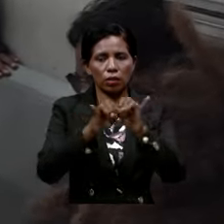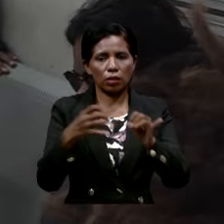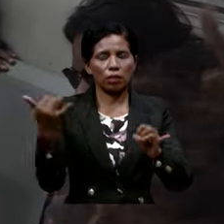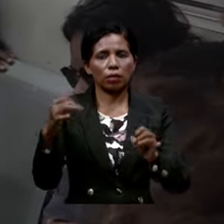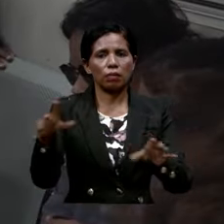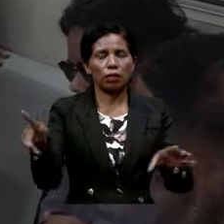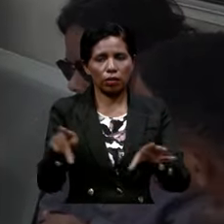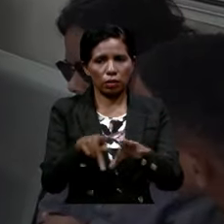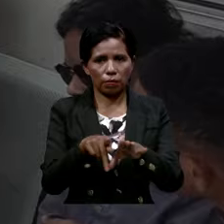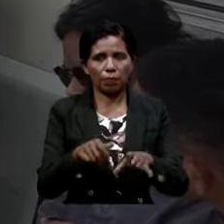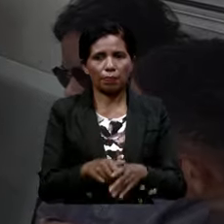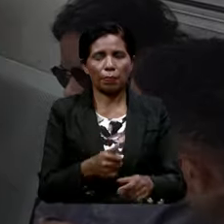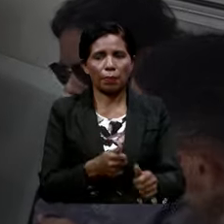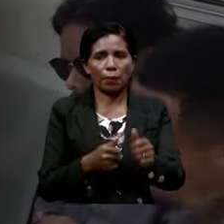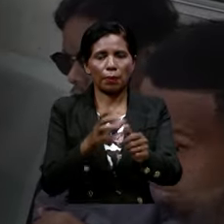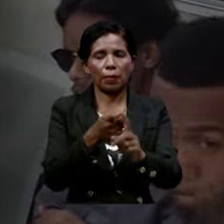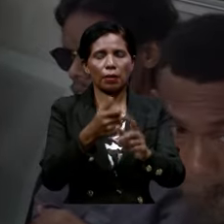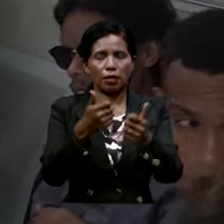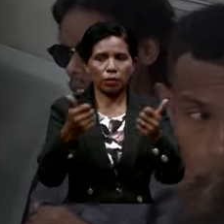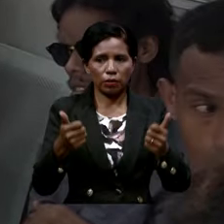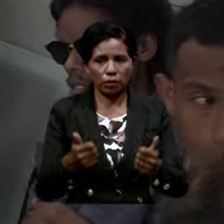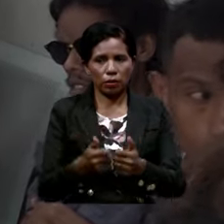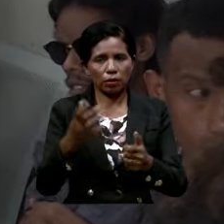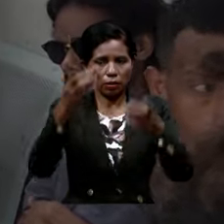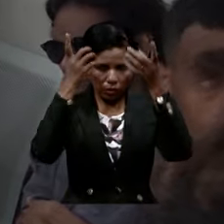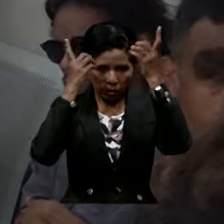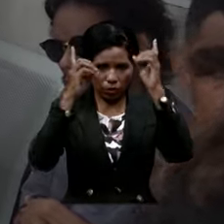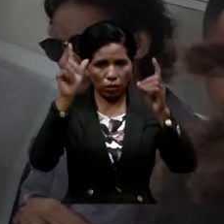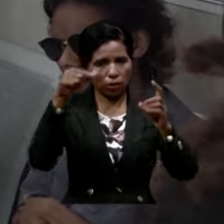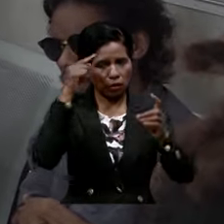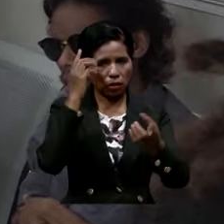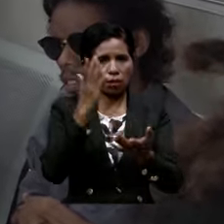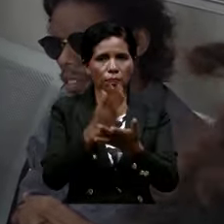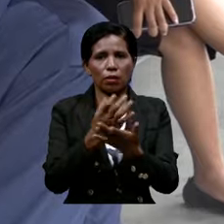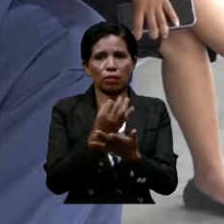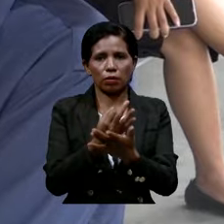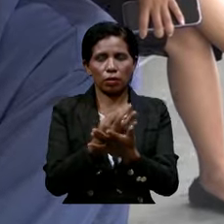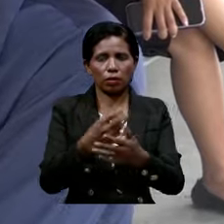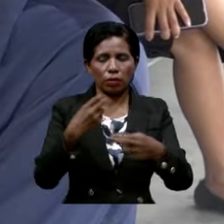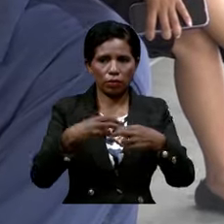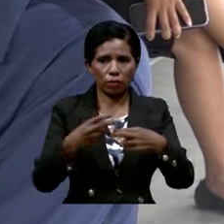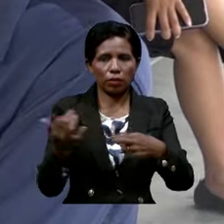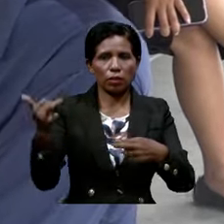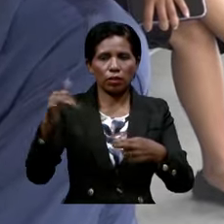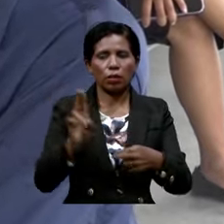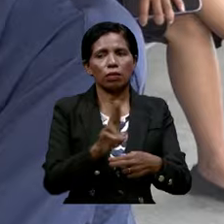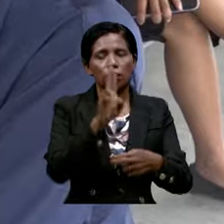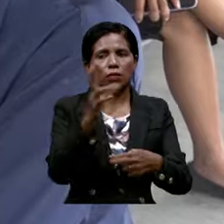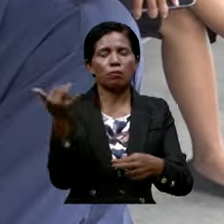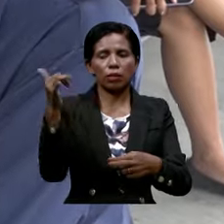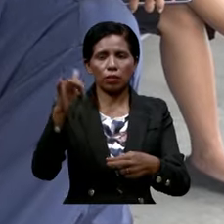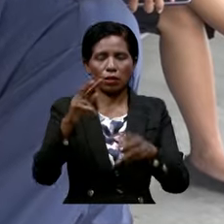ou parte. Tuir porta-voz usia Associação refere, decisão governo a para subsídio ne, dificulta Sira atu usa ba Sira